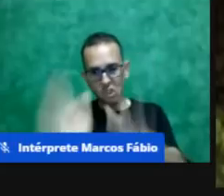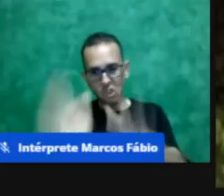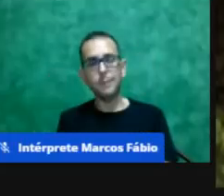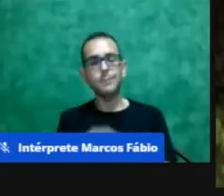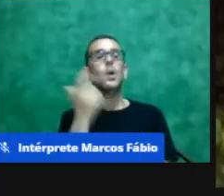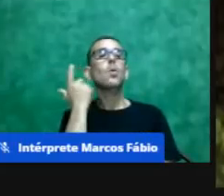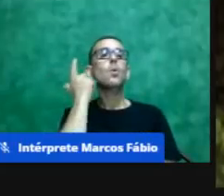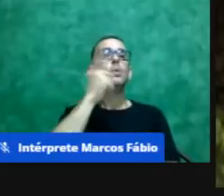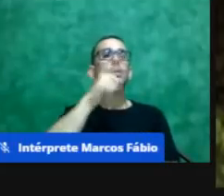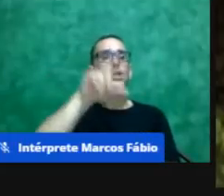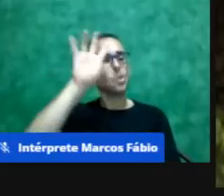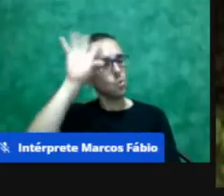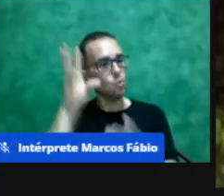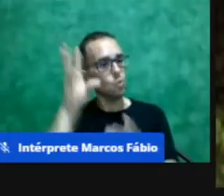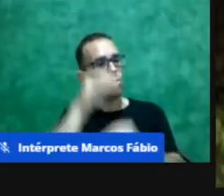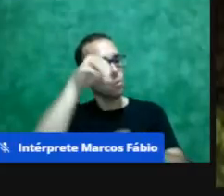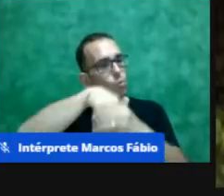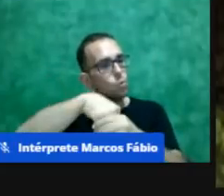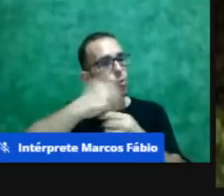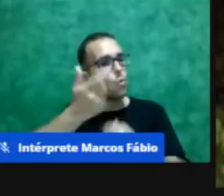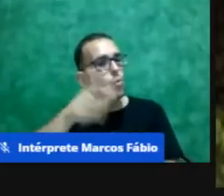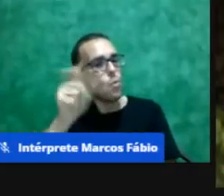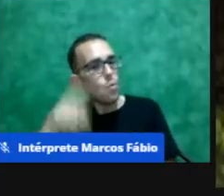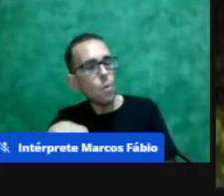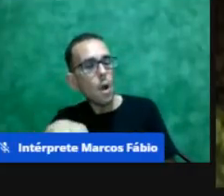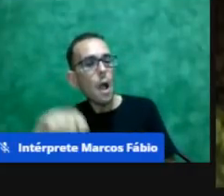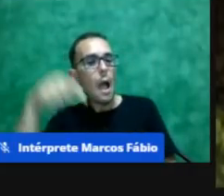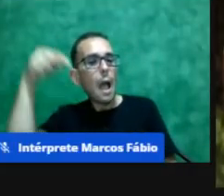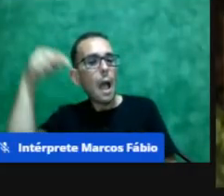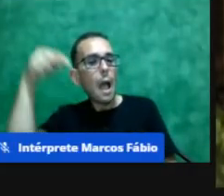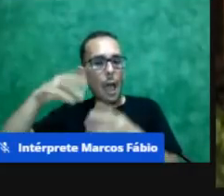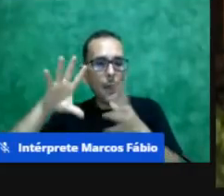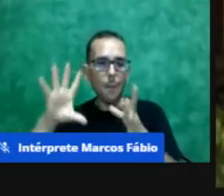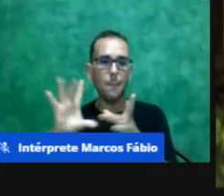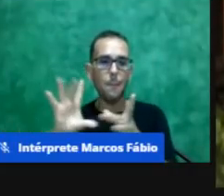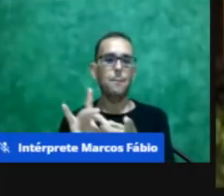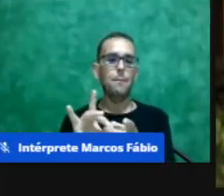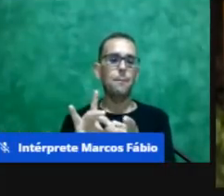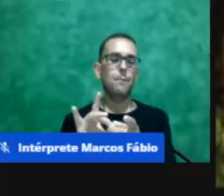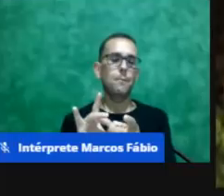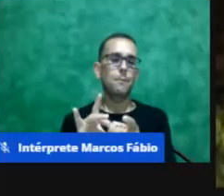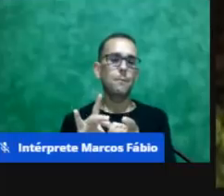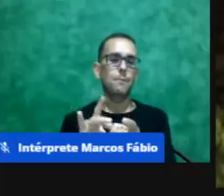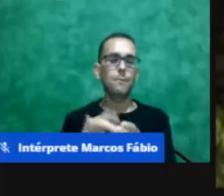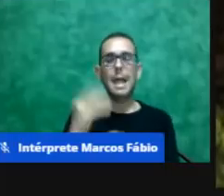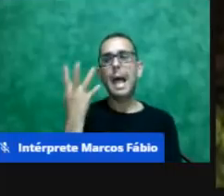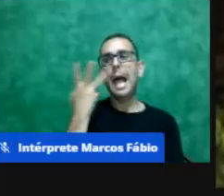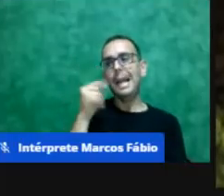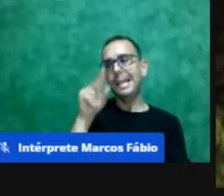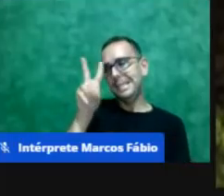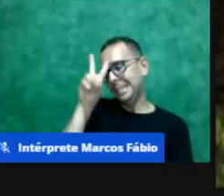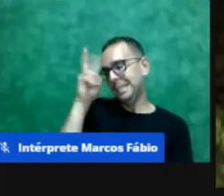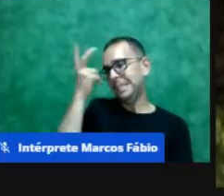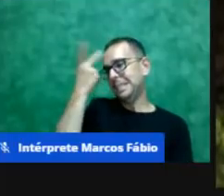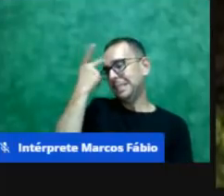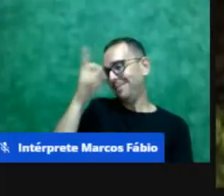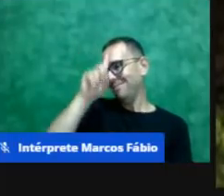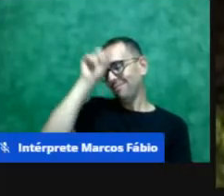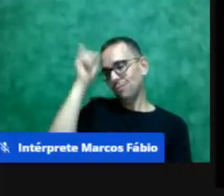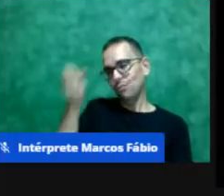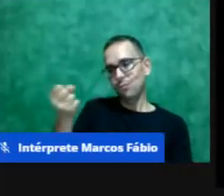algumas dinâmicas dentro dela, e a partir disso ela reinventar ou inventar novos